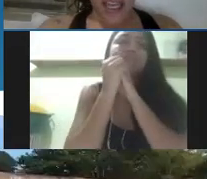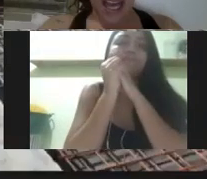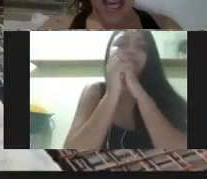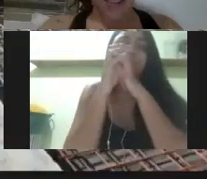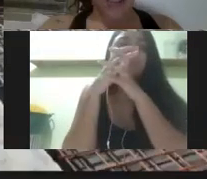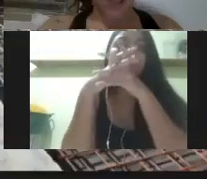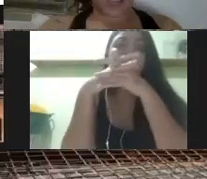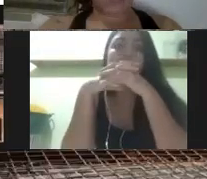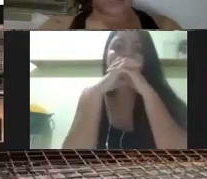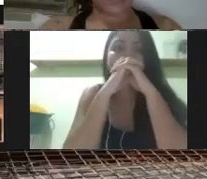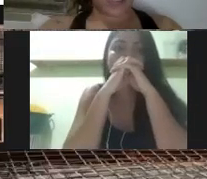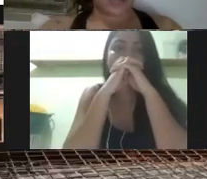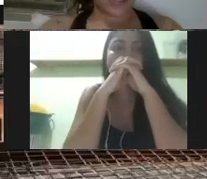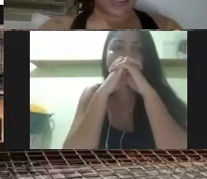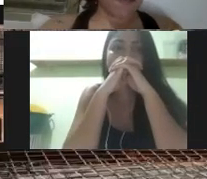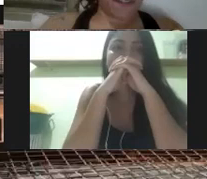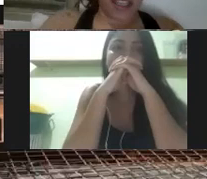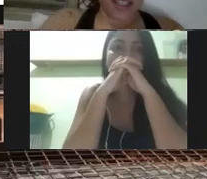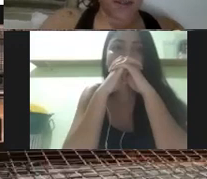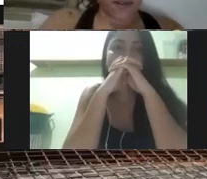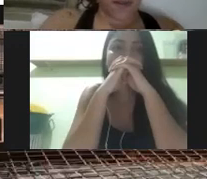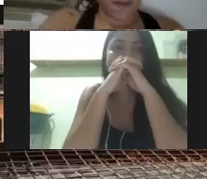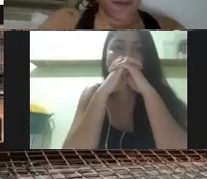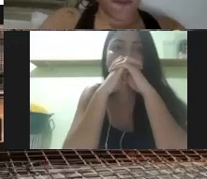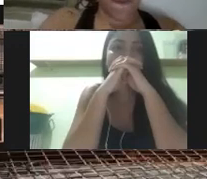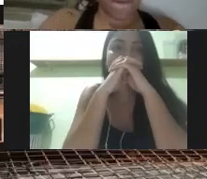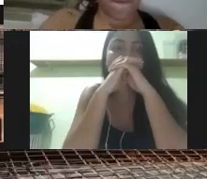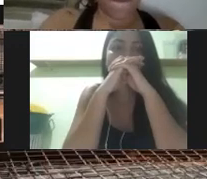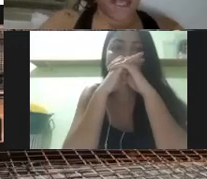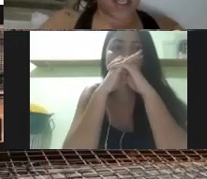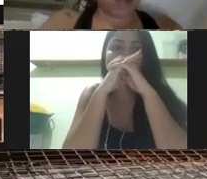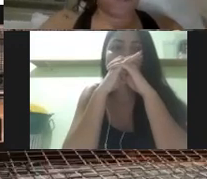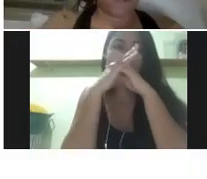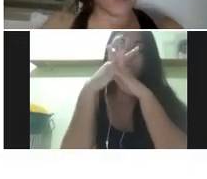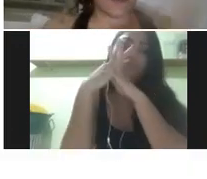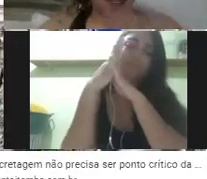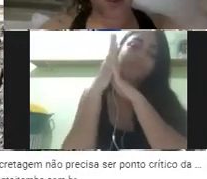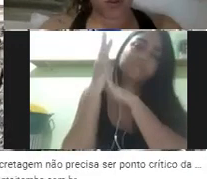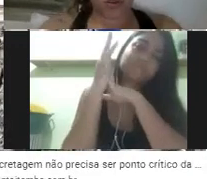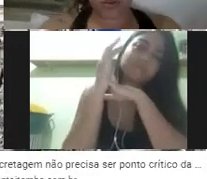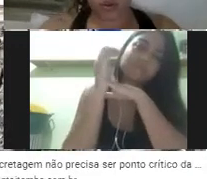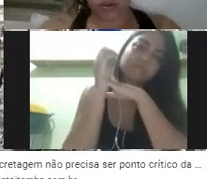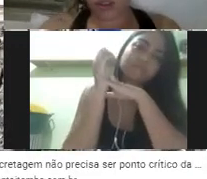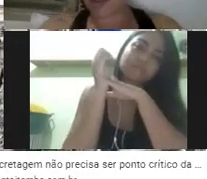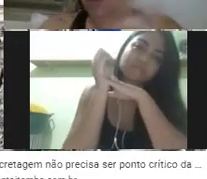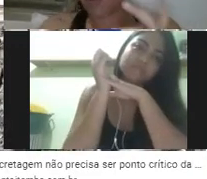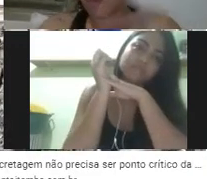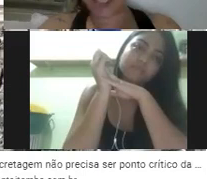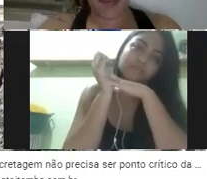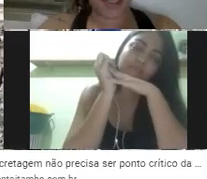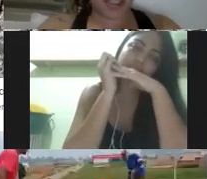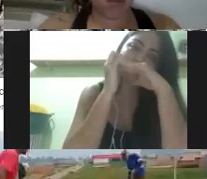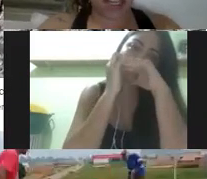E aí, então, aí a concretagem, ela é feita. Isso já vai servir para todos os outros, que